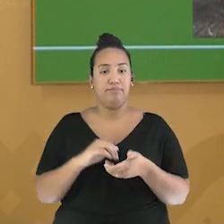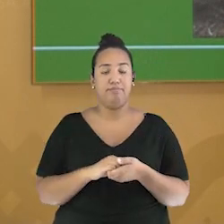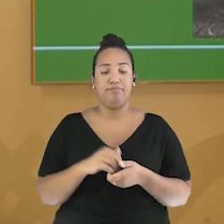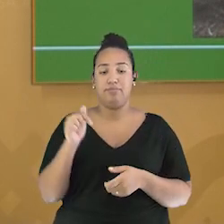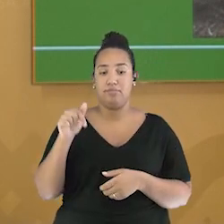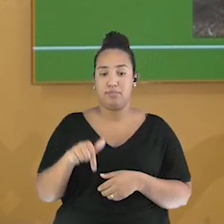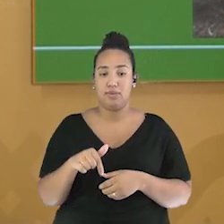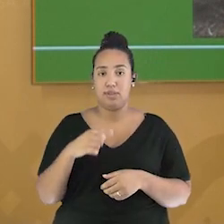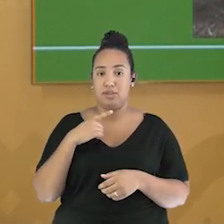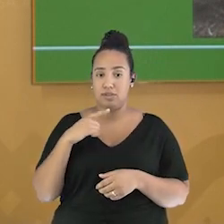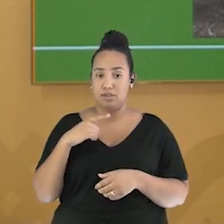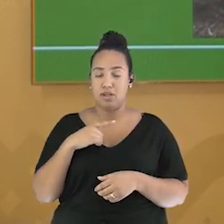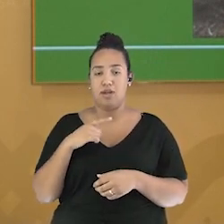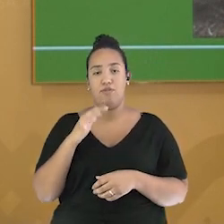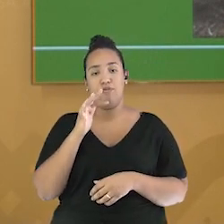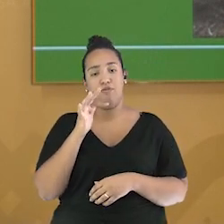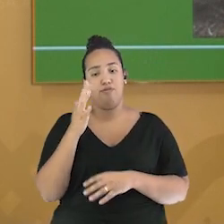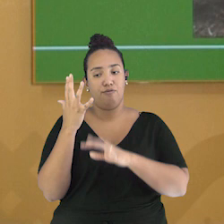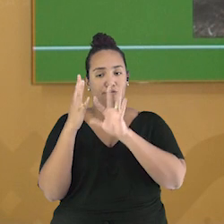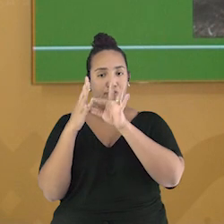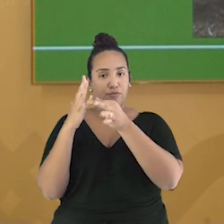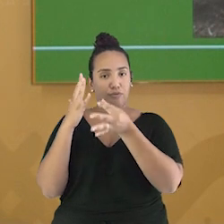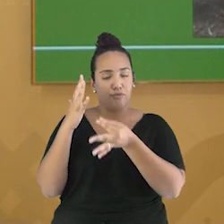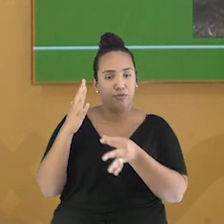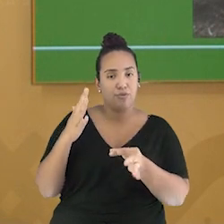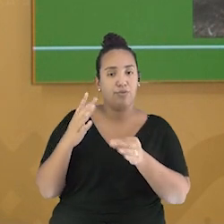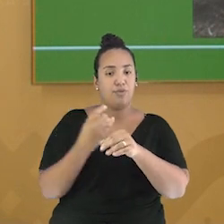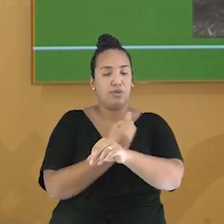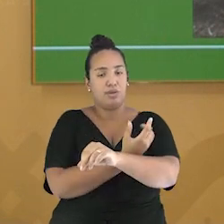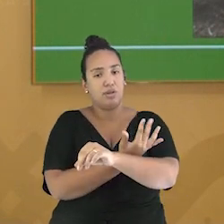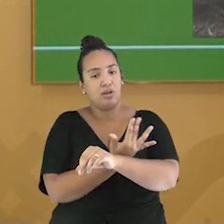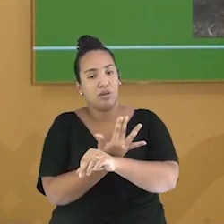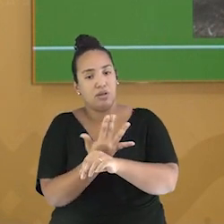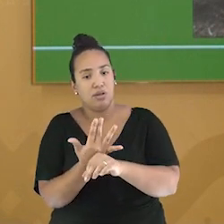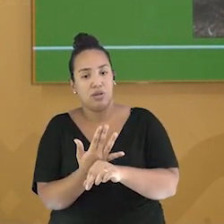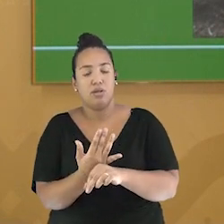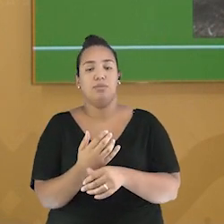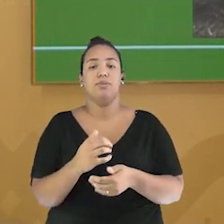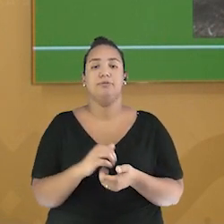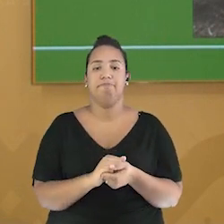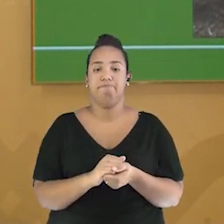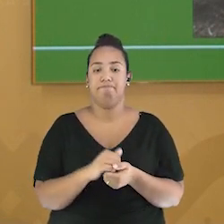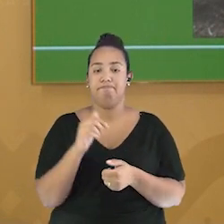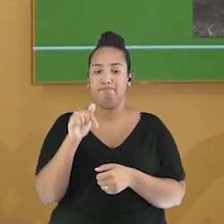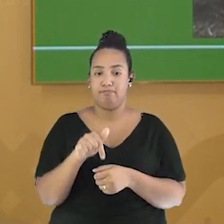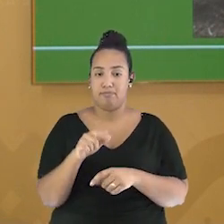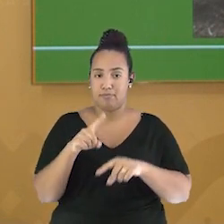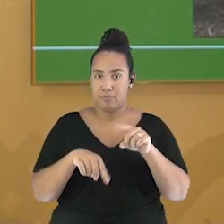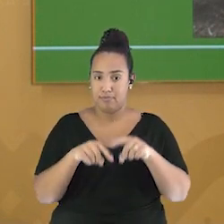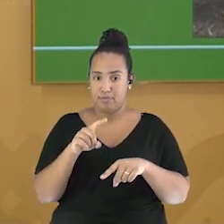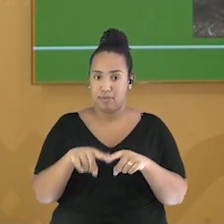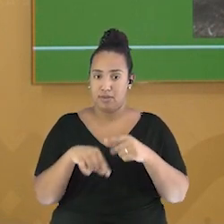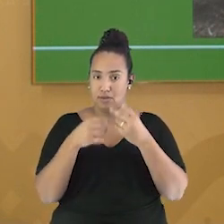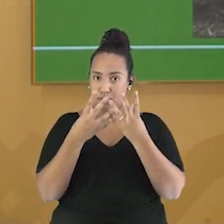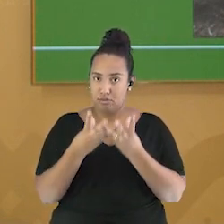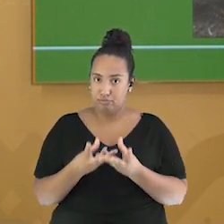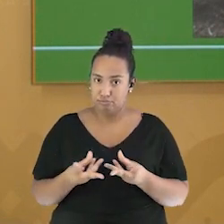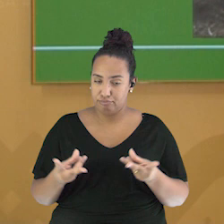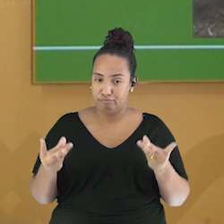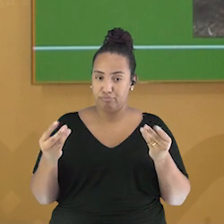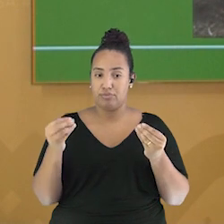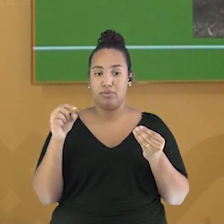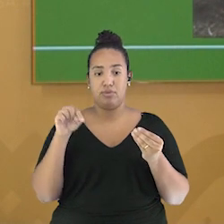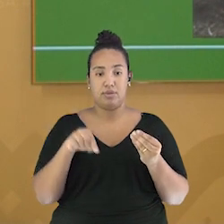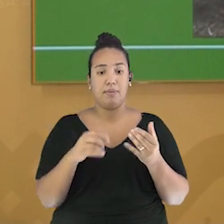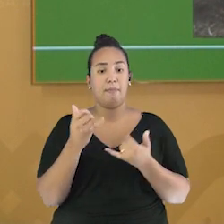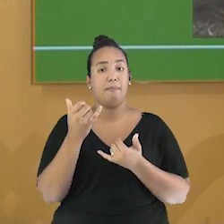adicionados serragem, folhas, grama parada. A decomposição desses materiais orgânicos vai